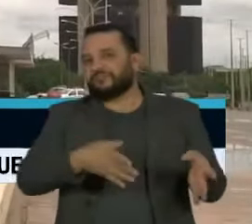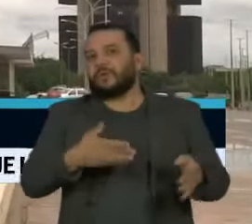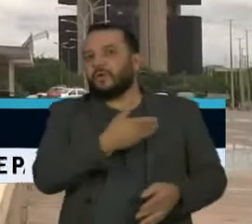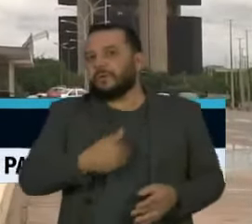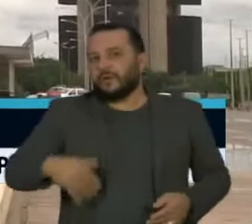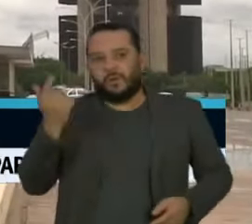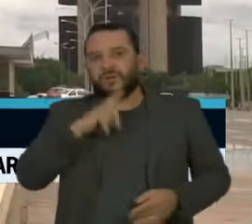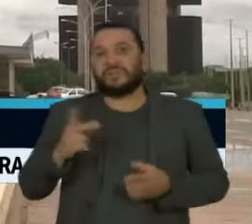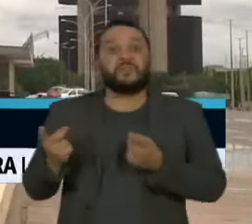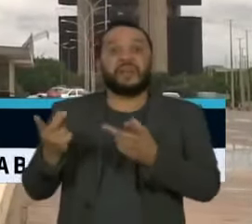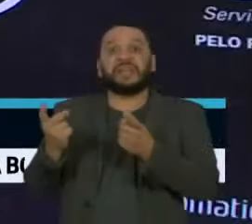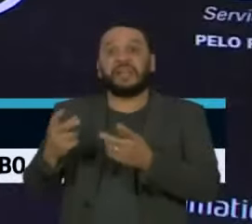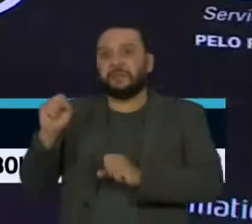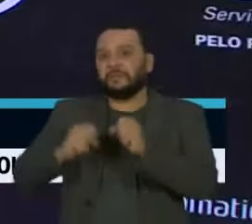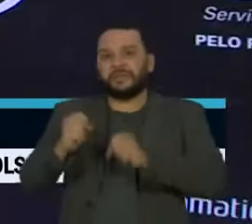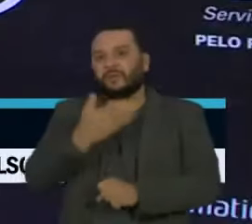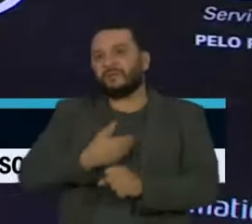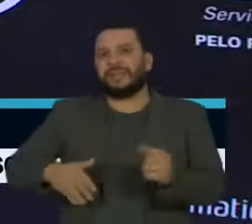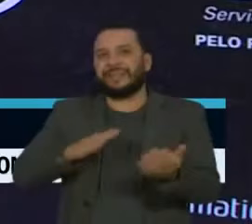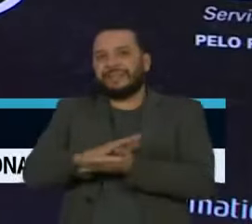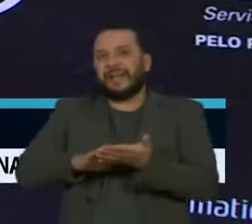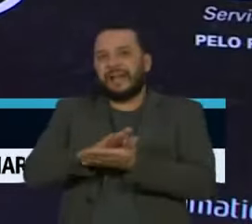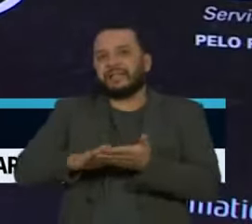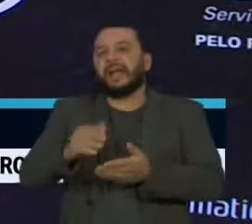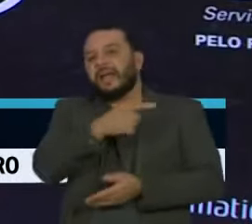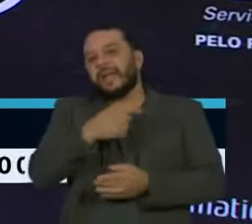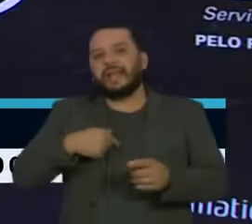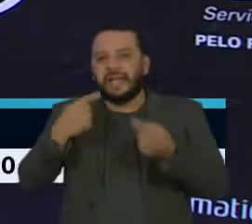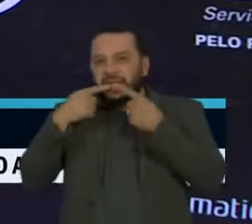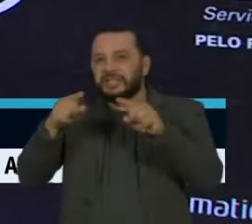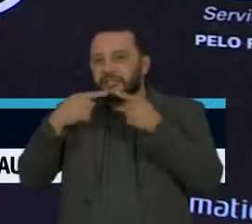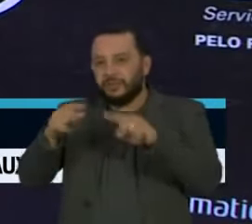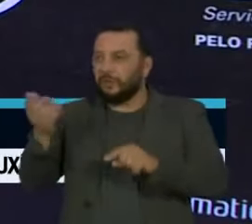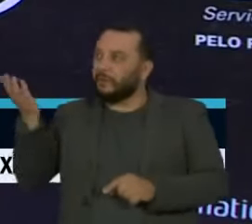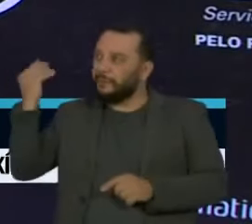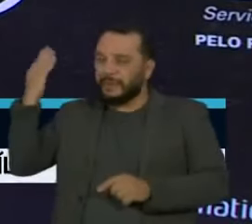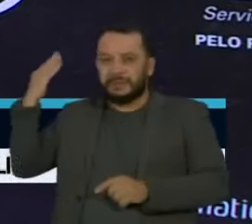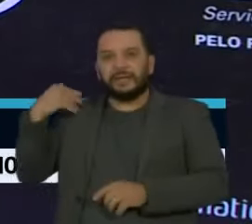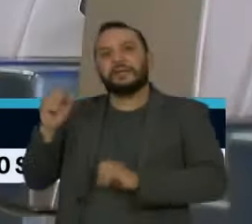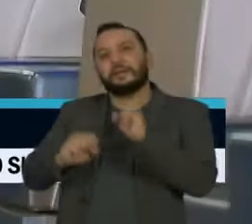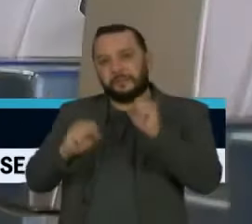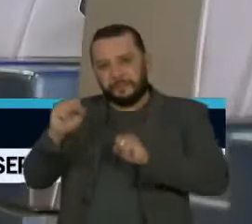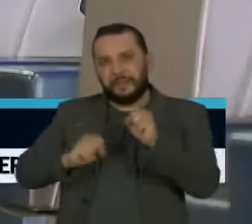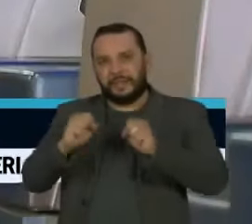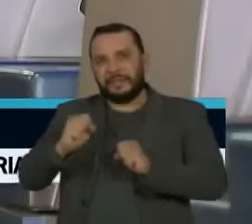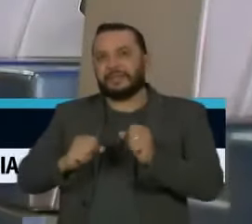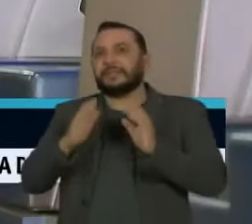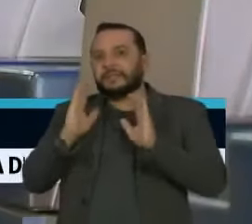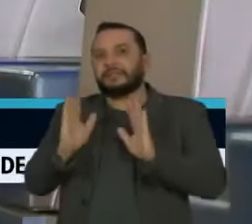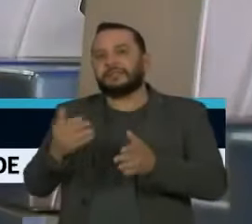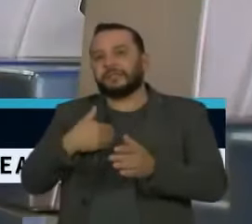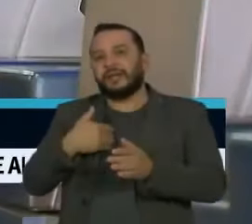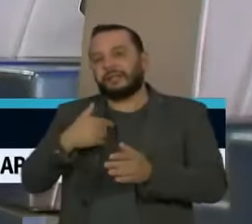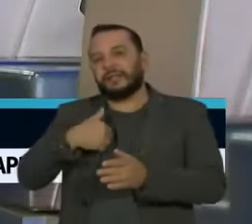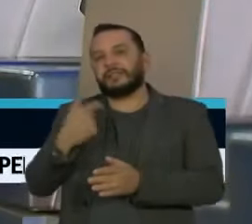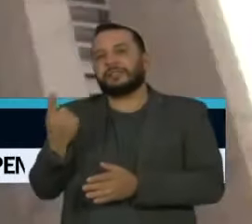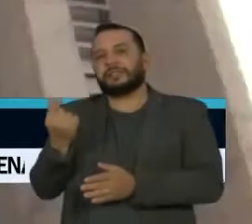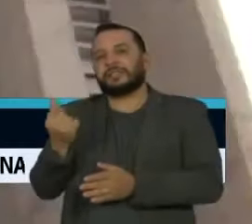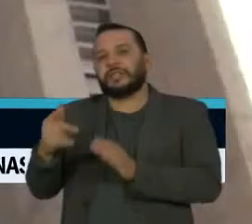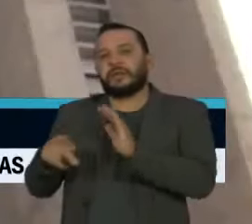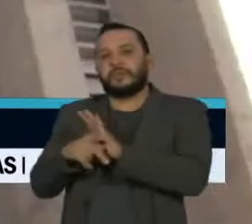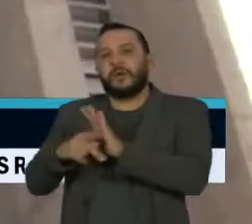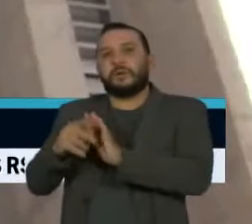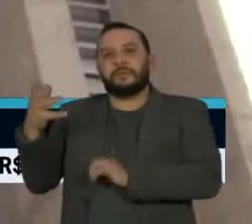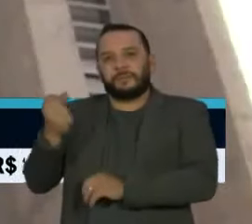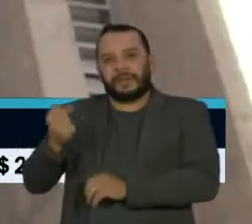conseguir vender nenhuma estatal, o ex-secretário criticou privatizações que contaram com recursos de fundos de pensão ligados a